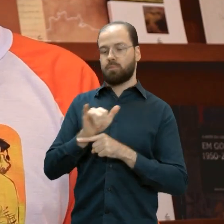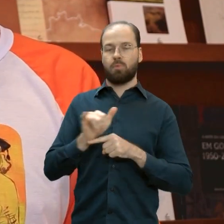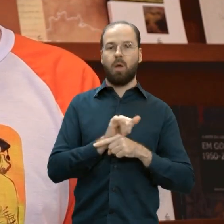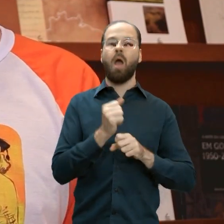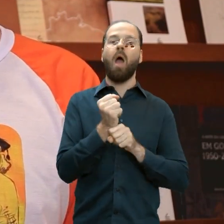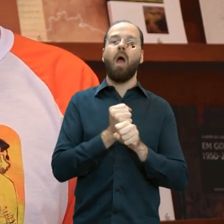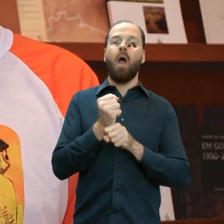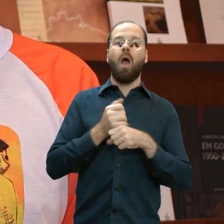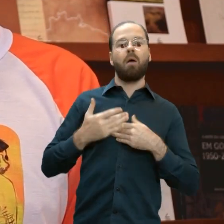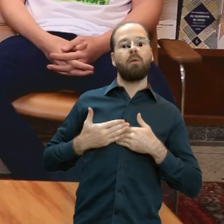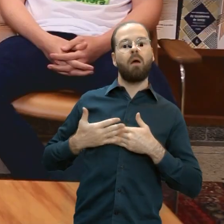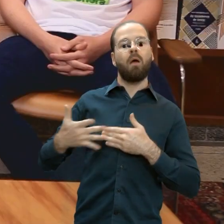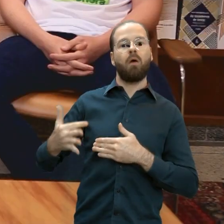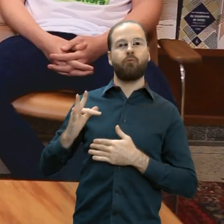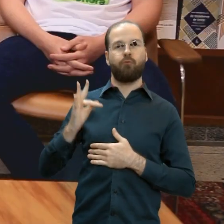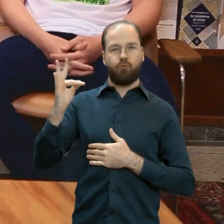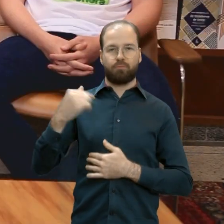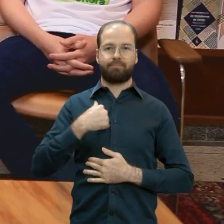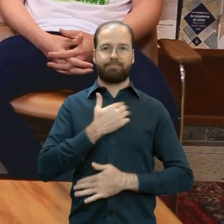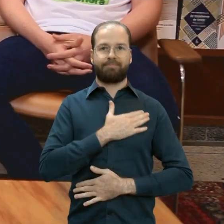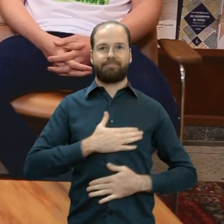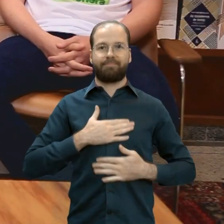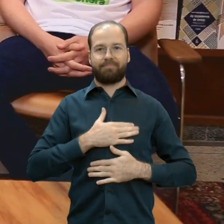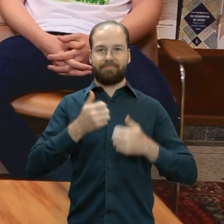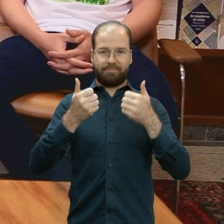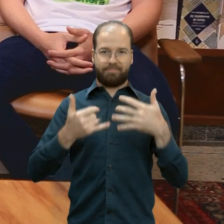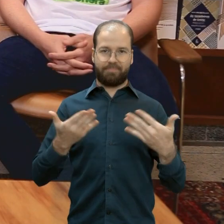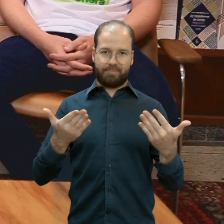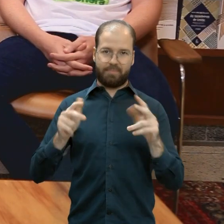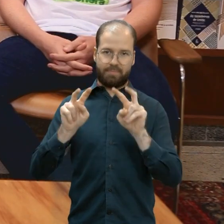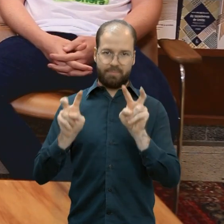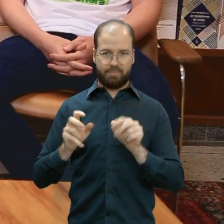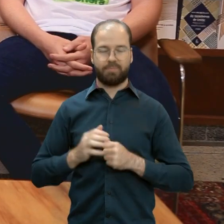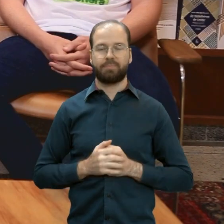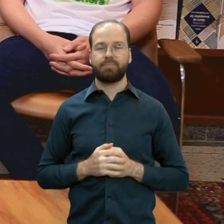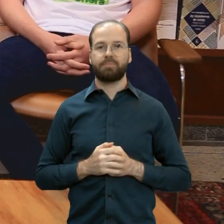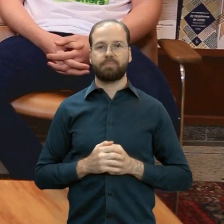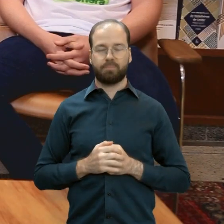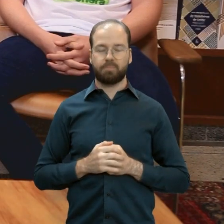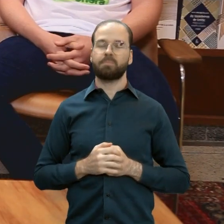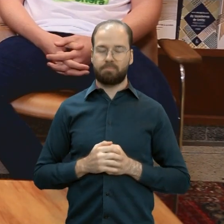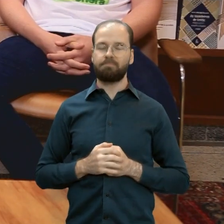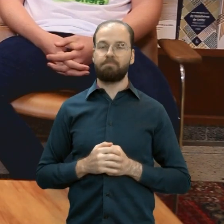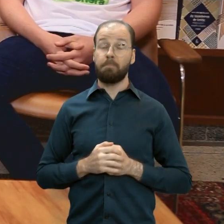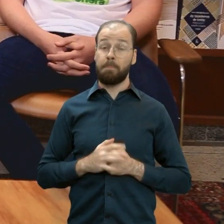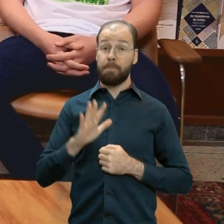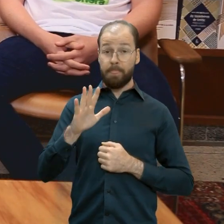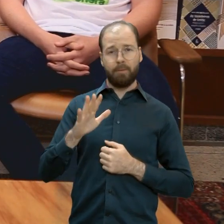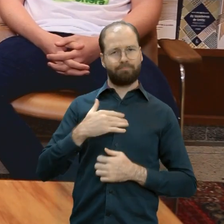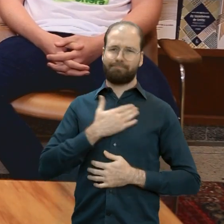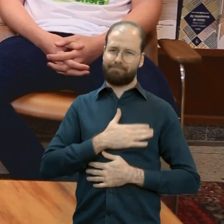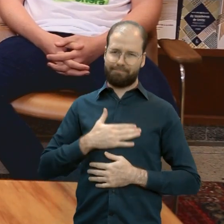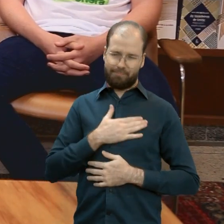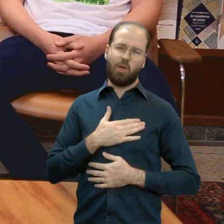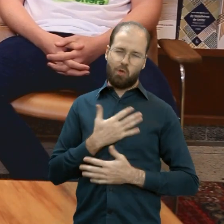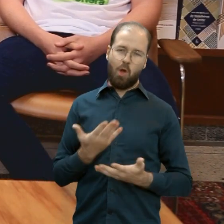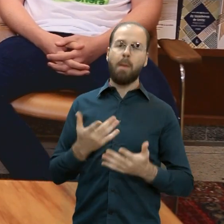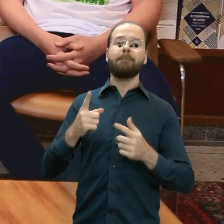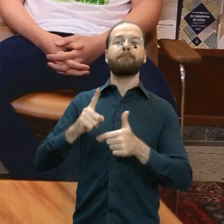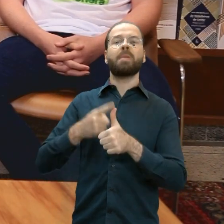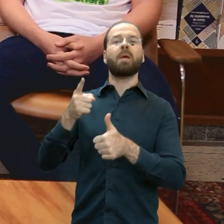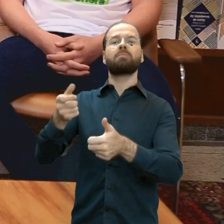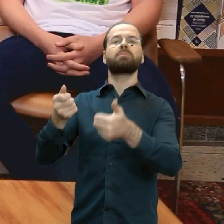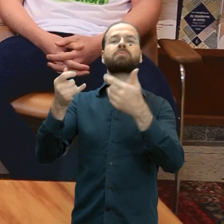é uma satisfação falar sobre esse assunto. A satisfação é nossa. Então, fala pra gente primeiro como que se caracteriza, né, a